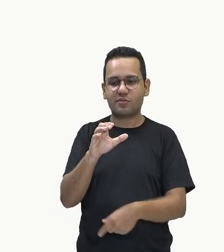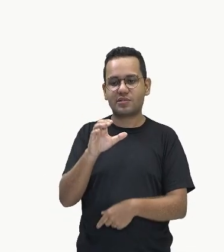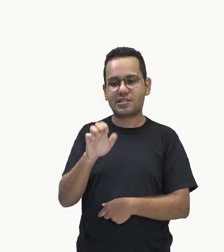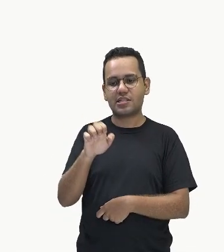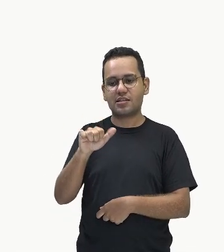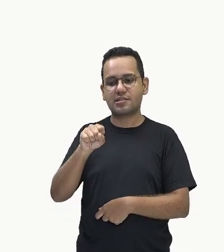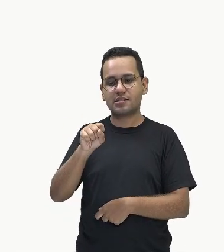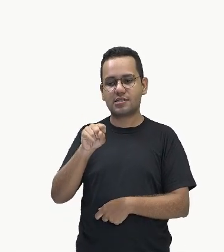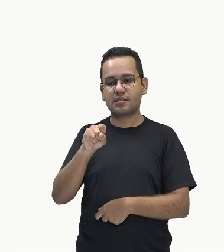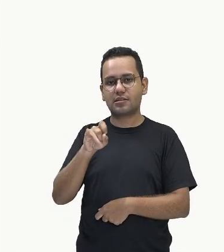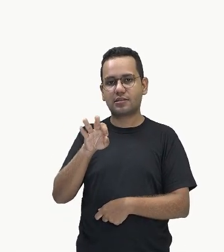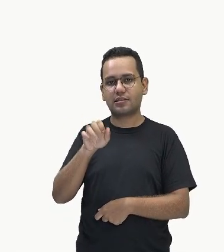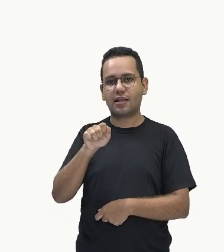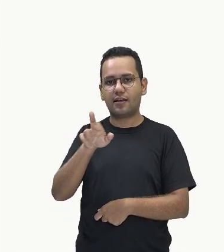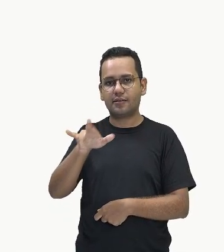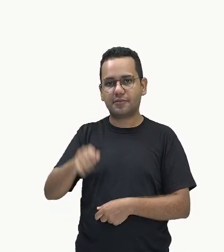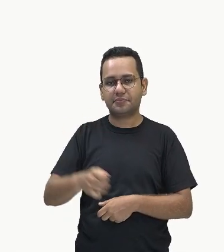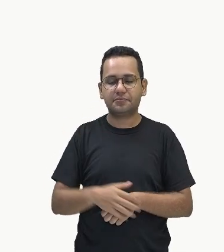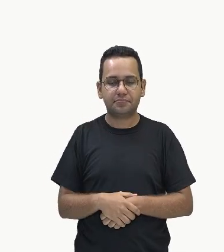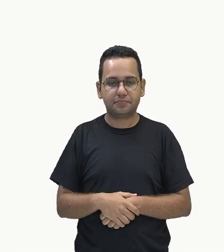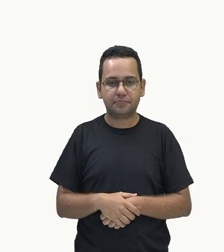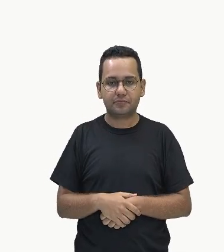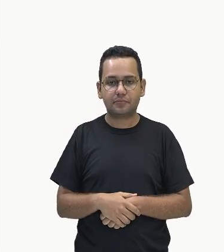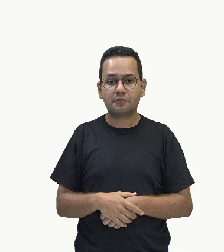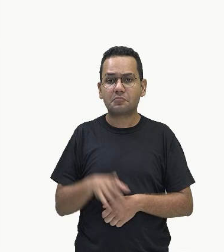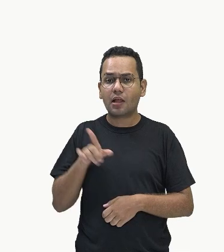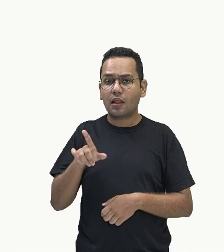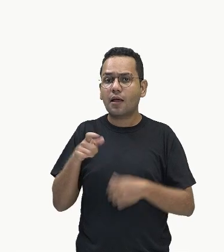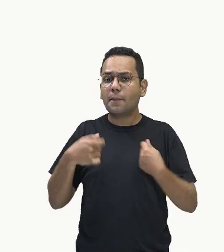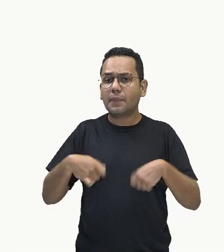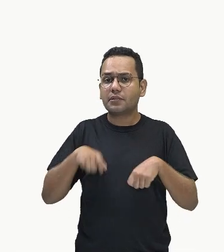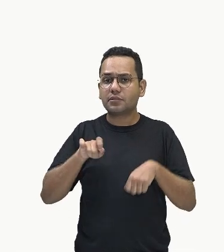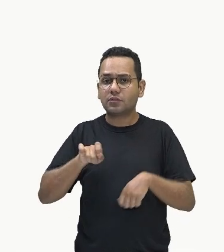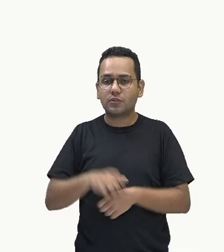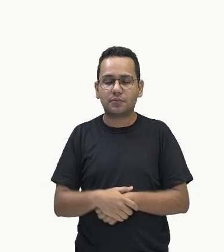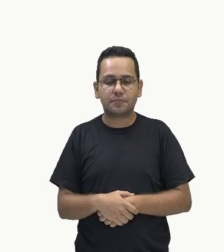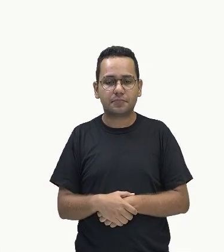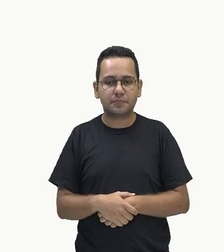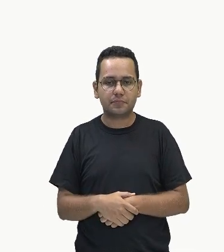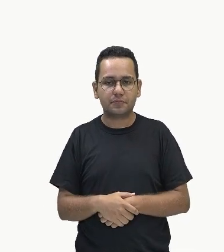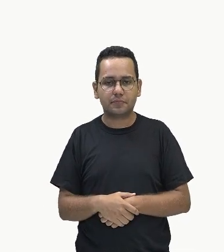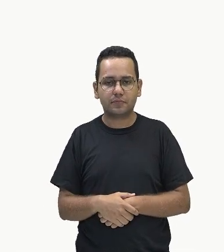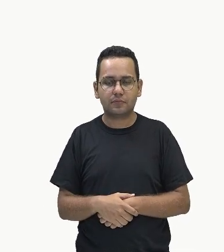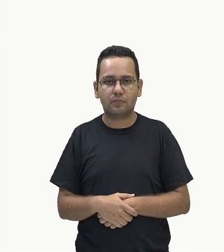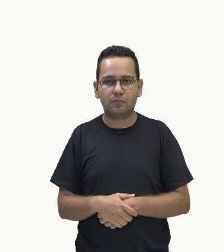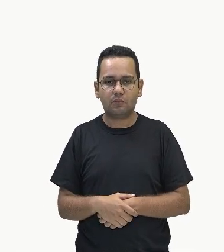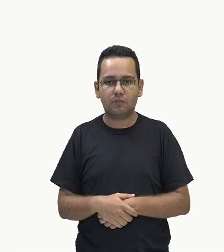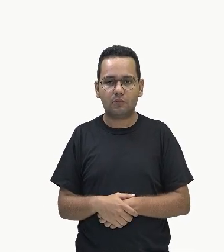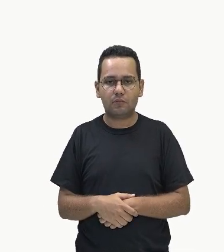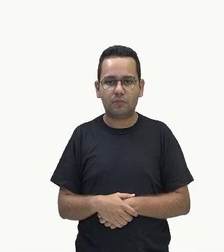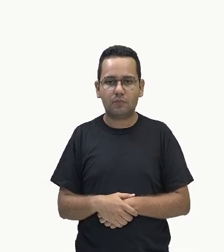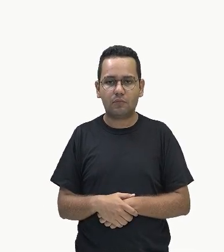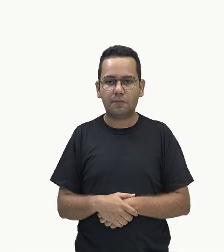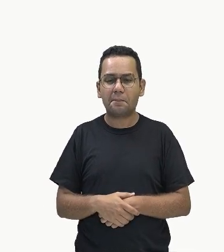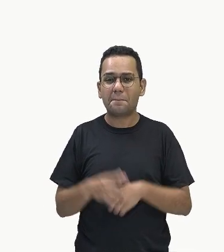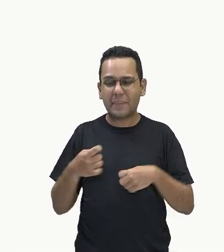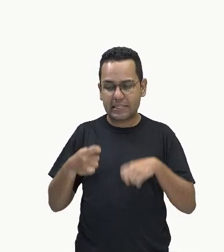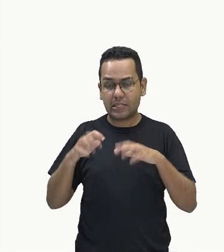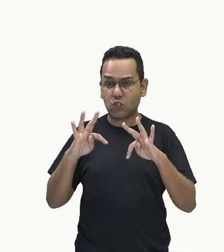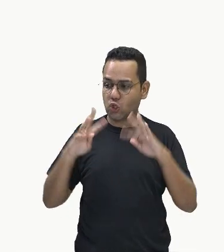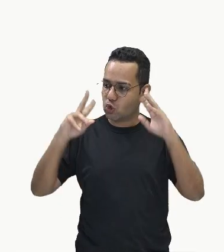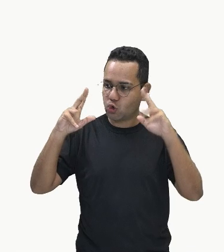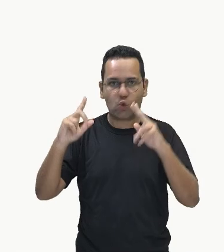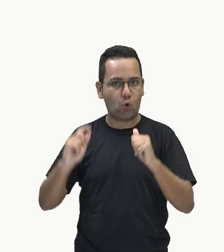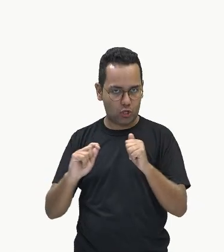diz. E ela necessita que seja feita com toda a